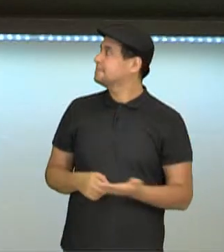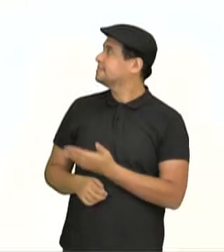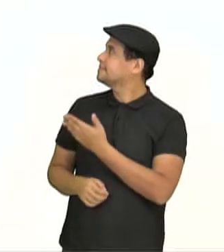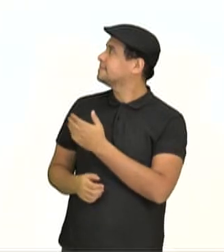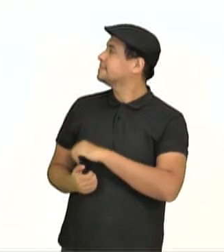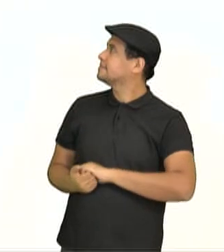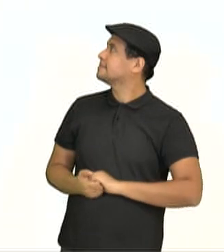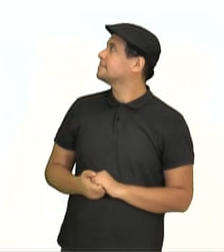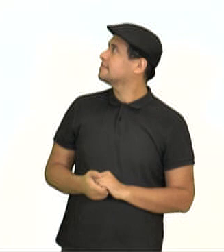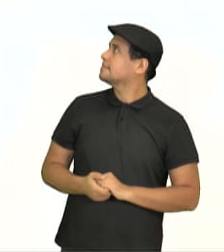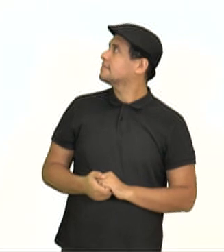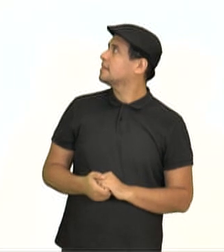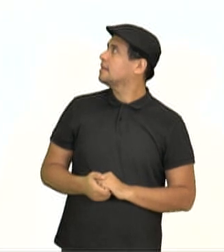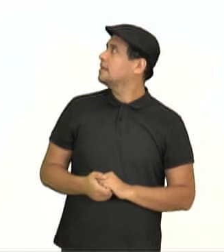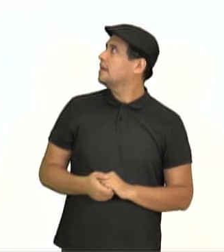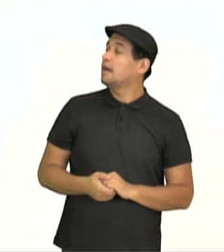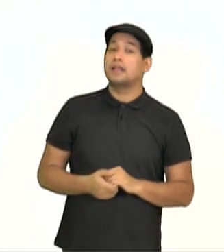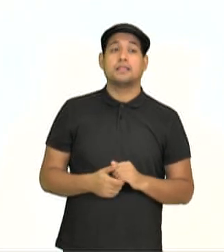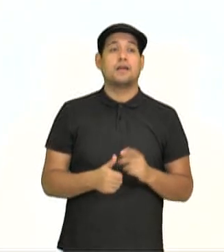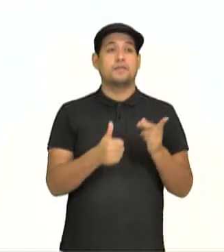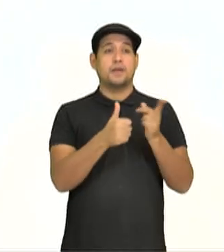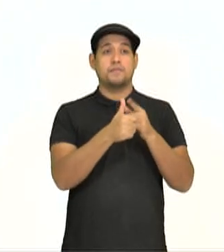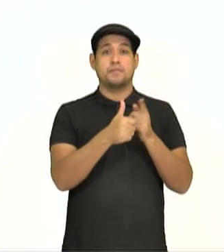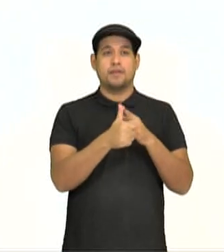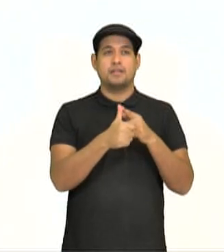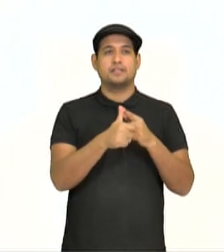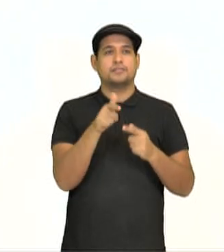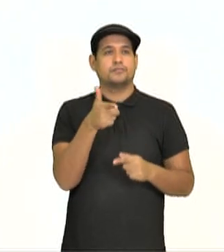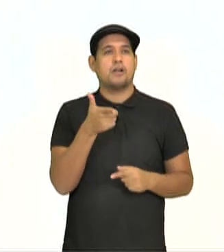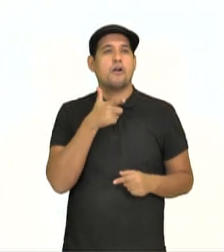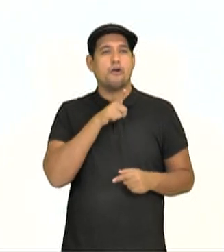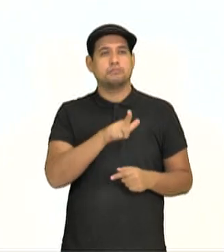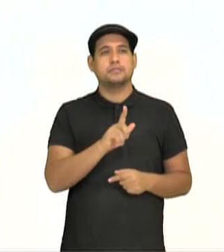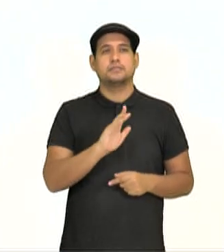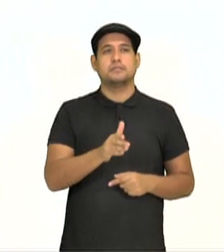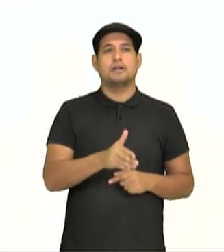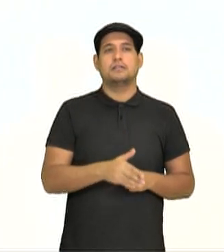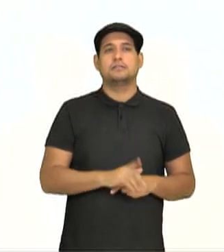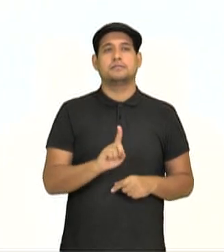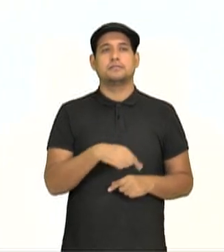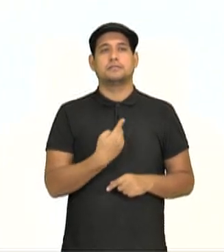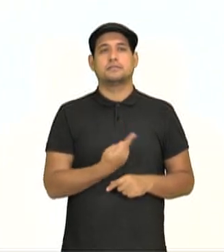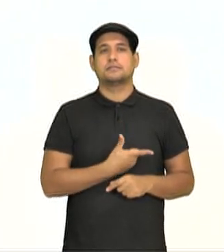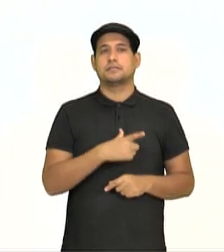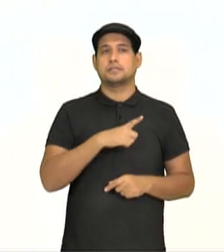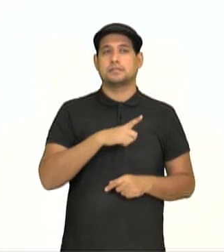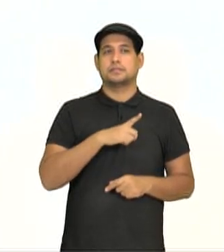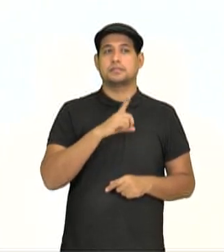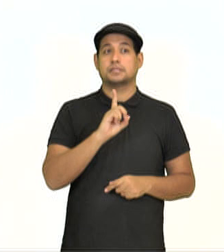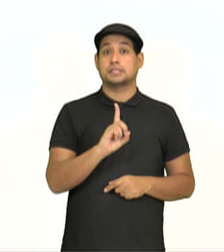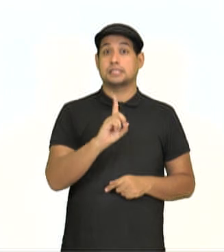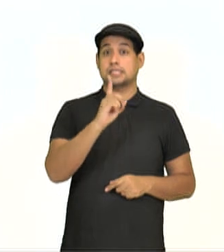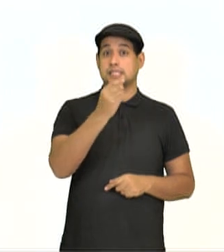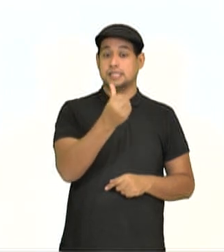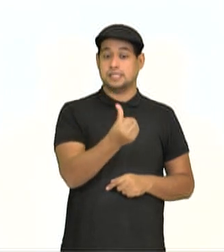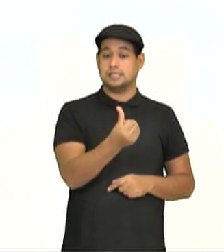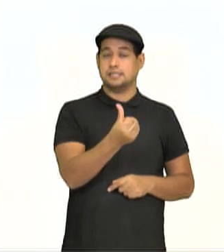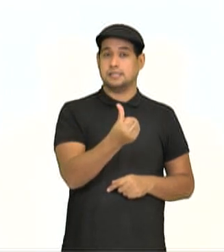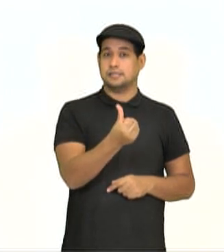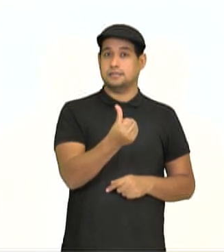imagem. Então, aqui foi a primeira vez que se conseguiu isso. Nós temos 16,